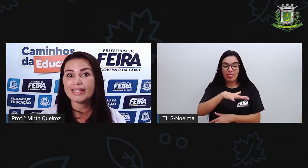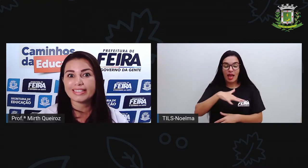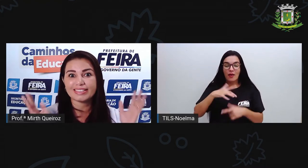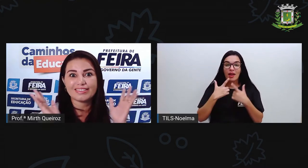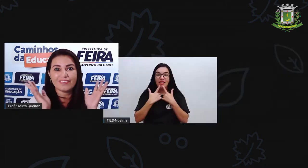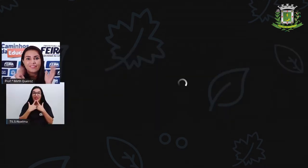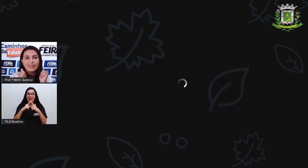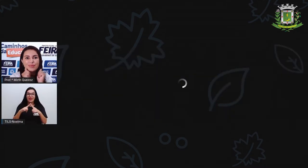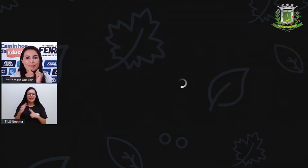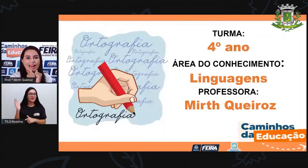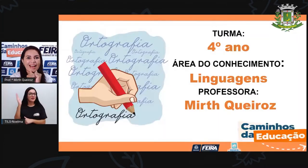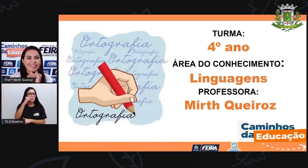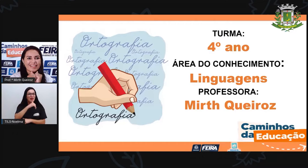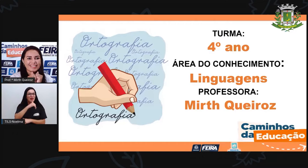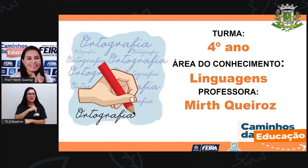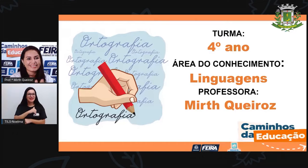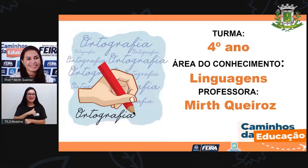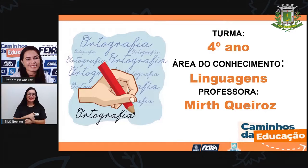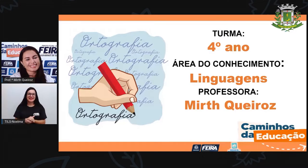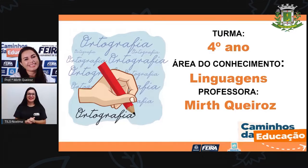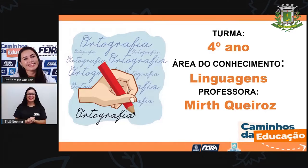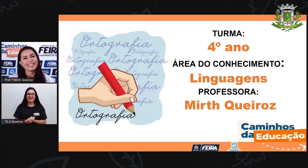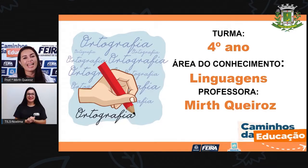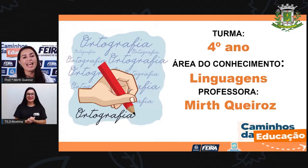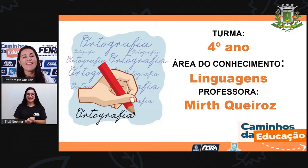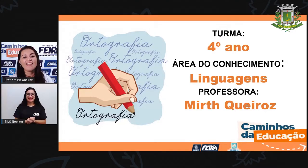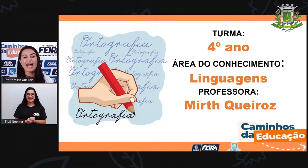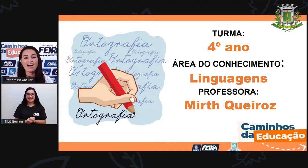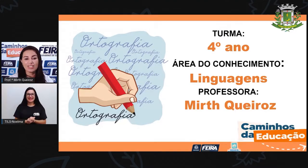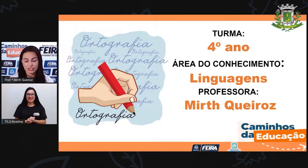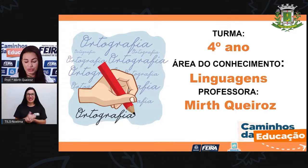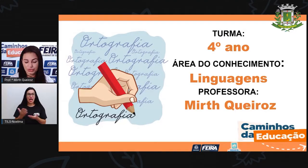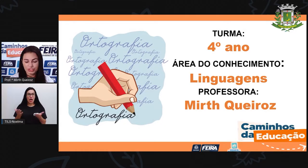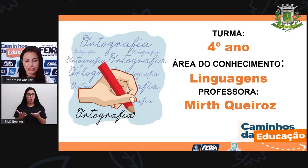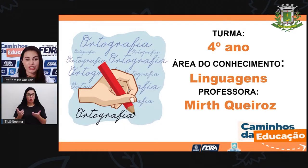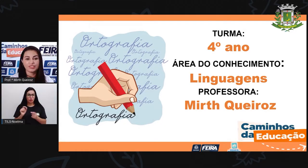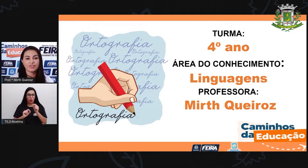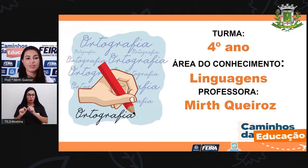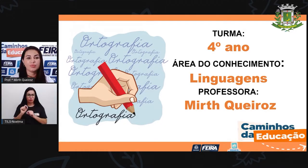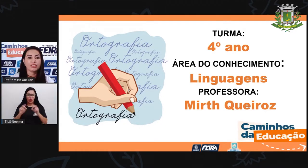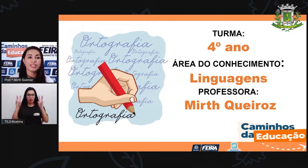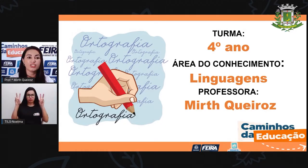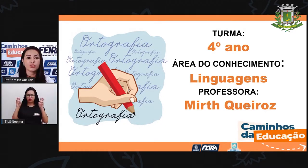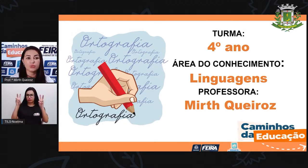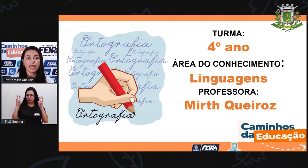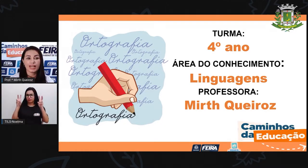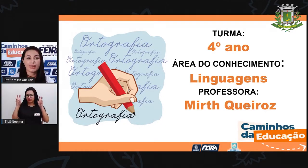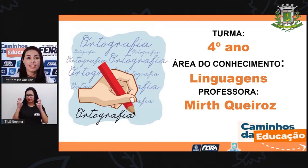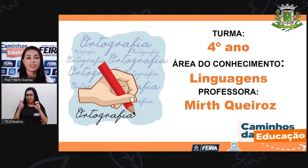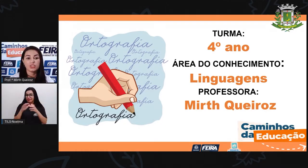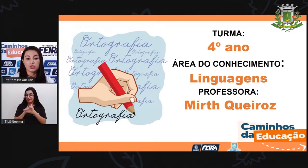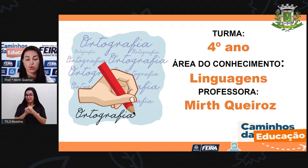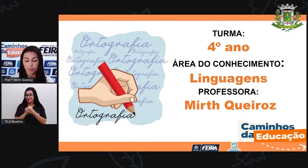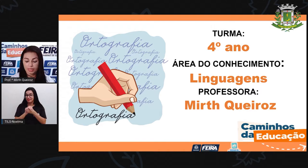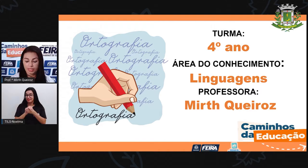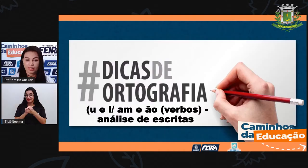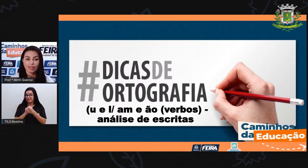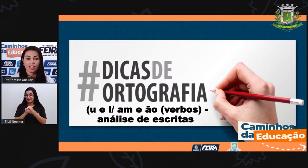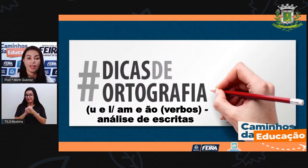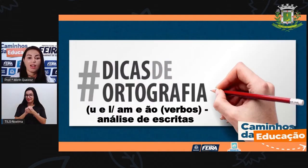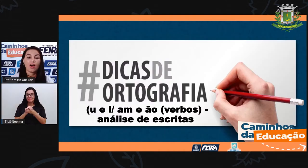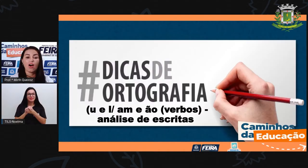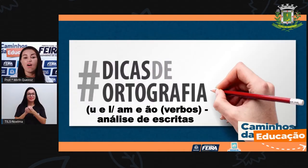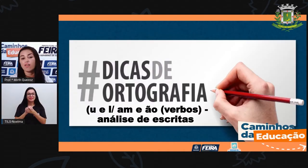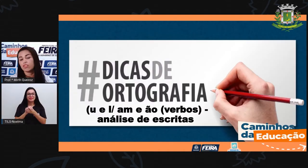linguagens. Vamos para a aula. Na aula de hoje nós vamos estudar sobre